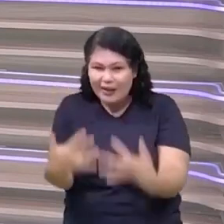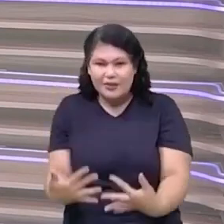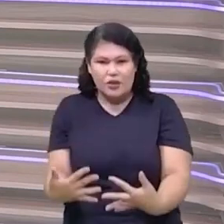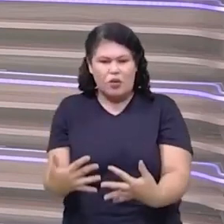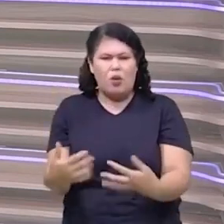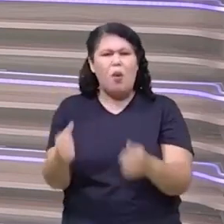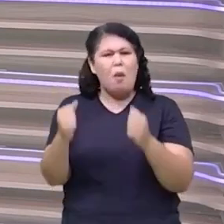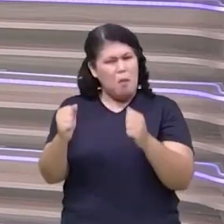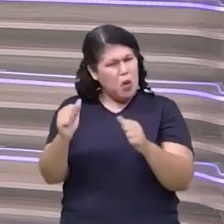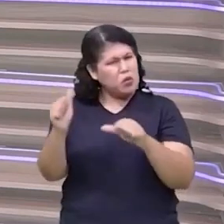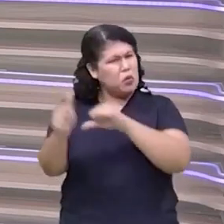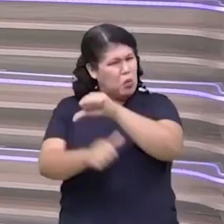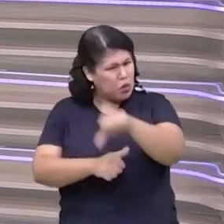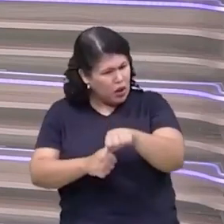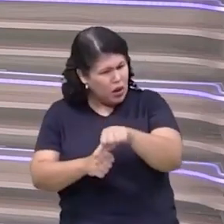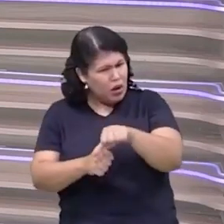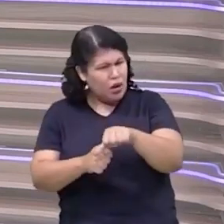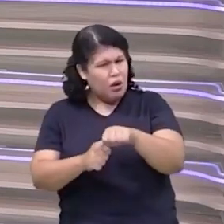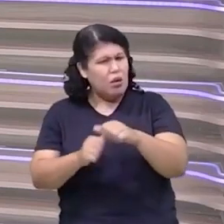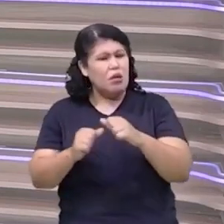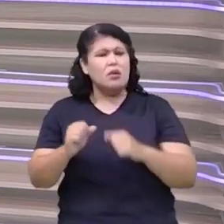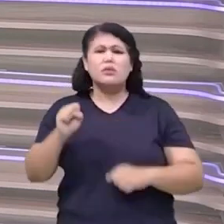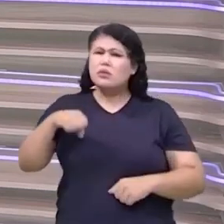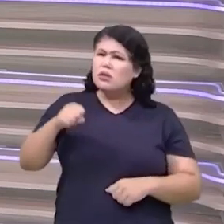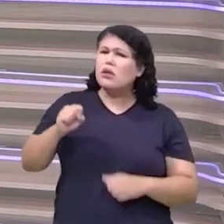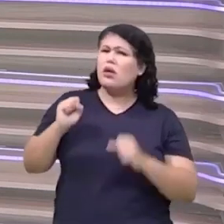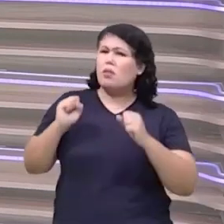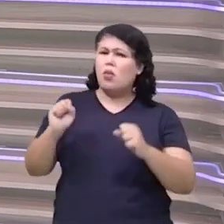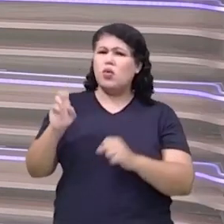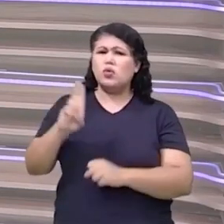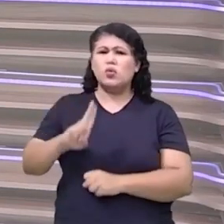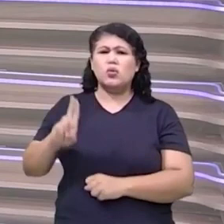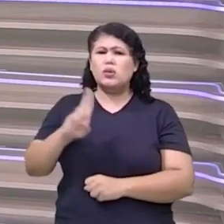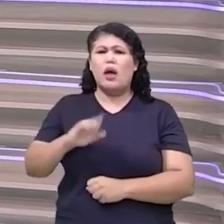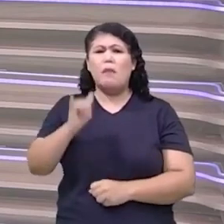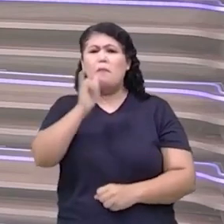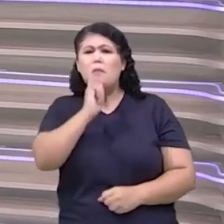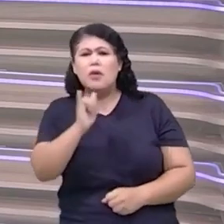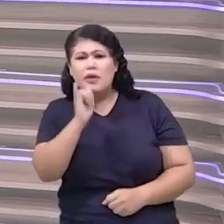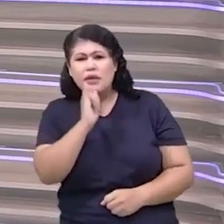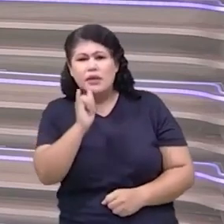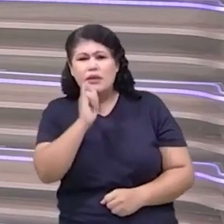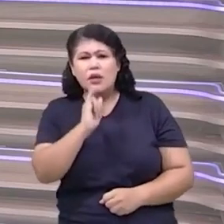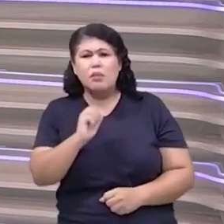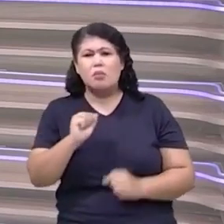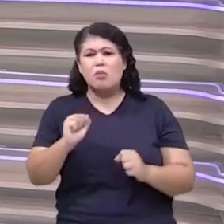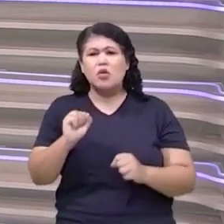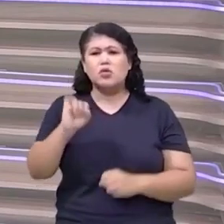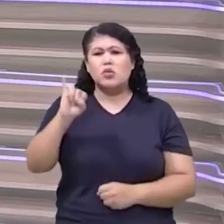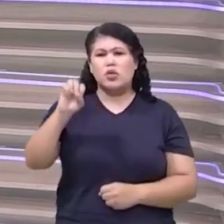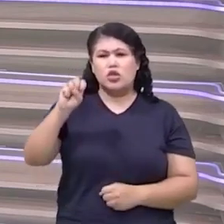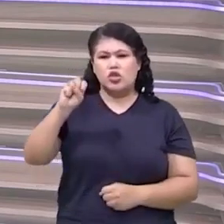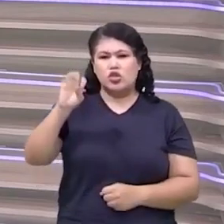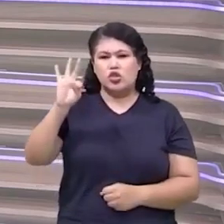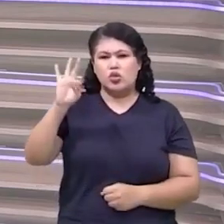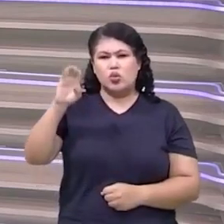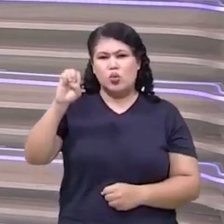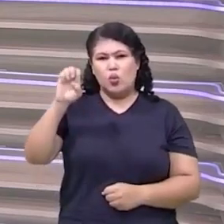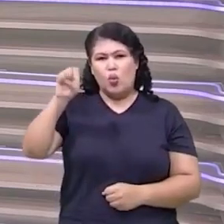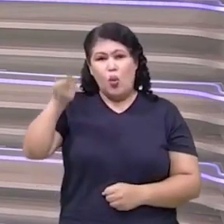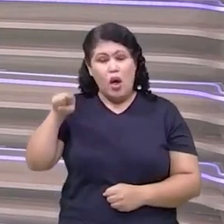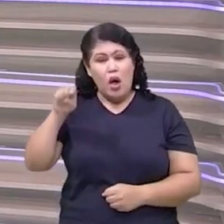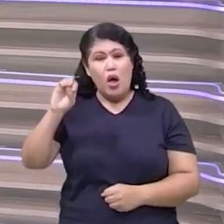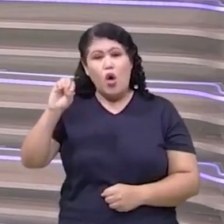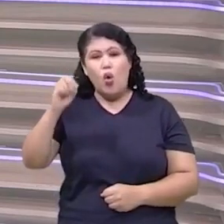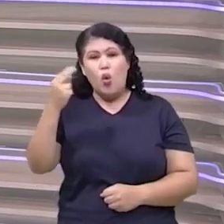posso mudá-la para outra? Sim, eu posso usar, por exemplo. Eu posso usar, isto é. Eu posso usar, ou